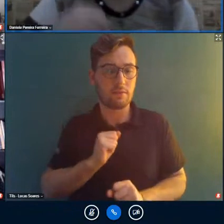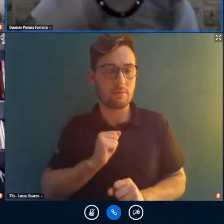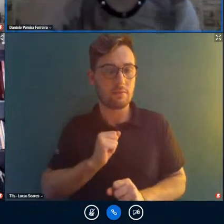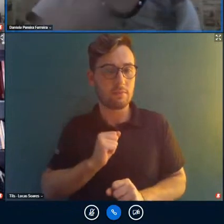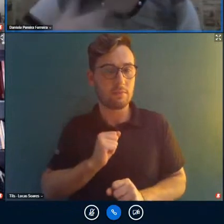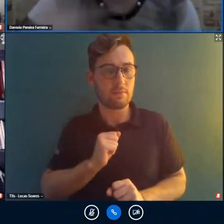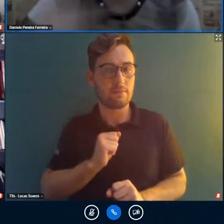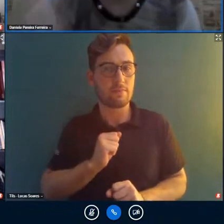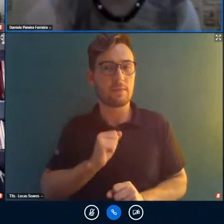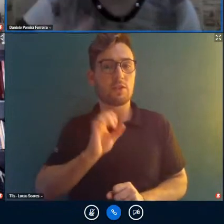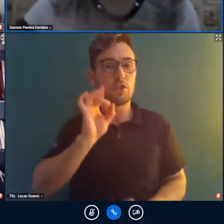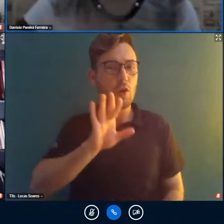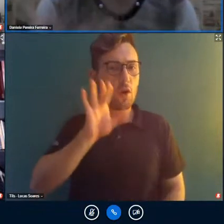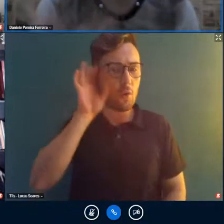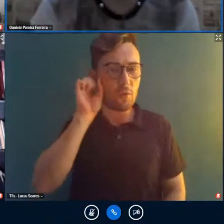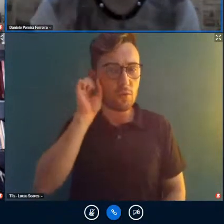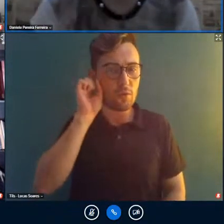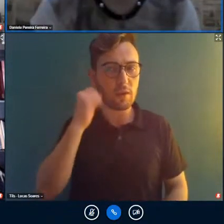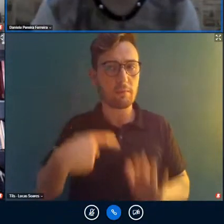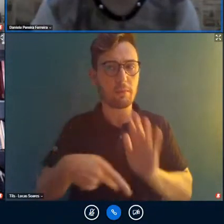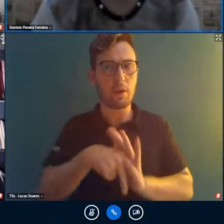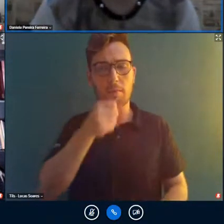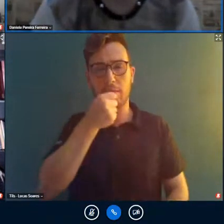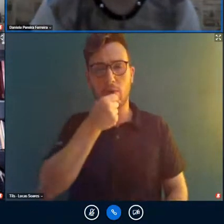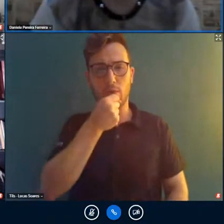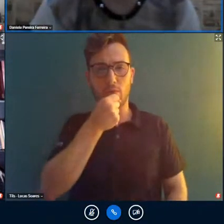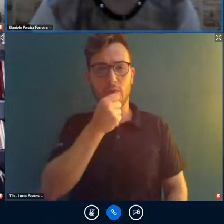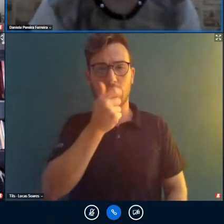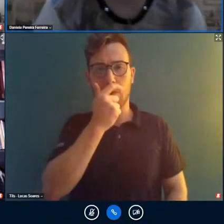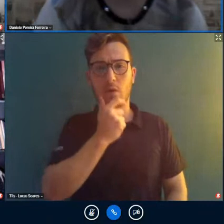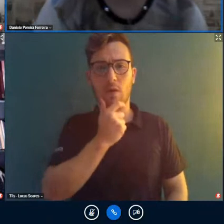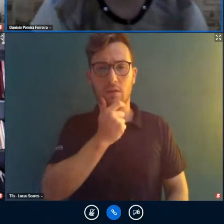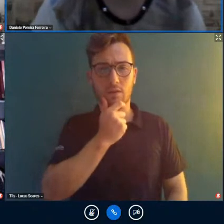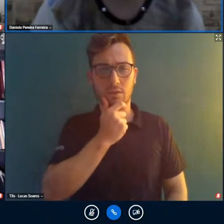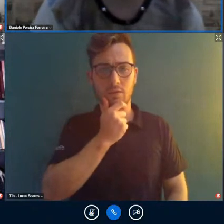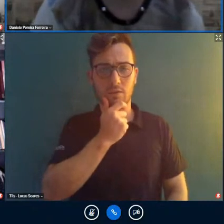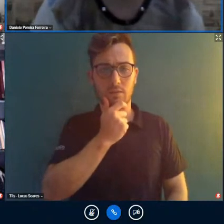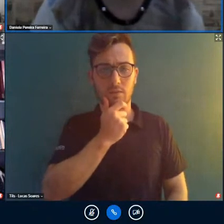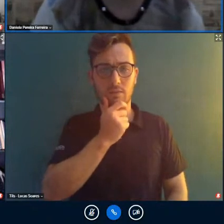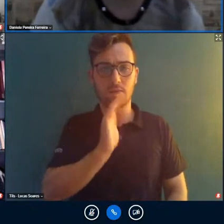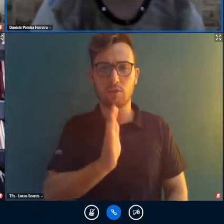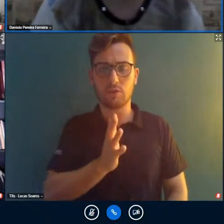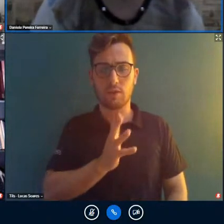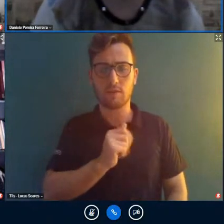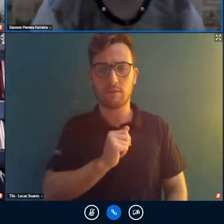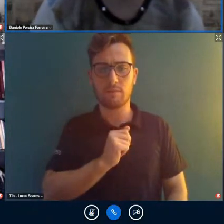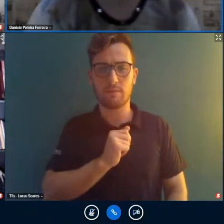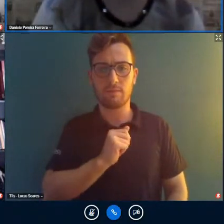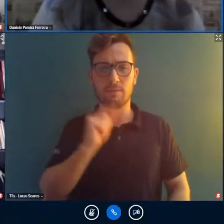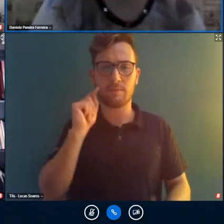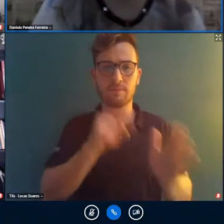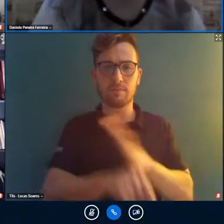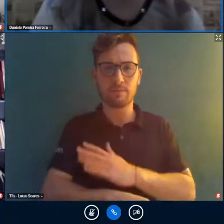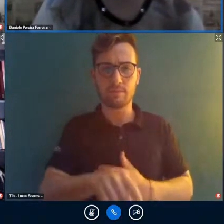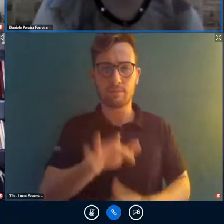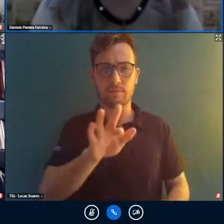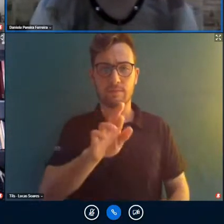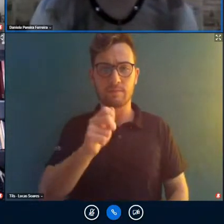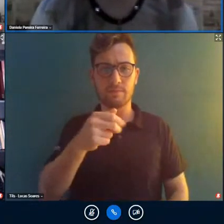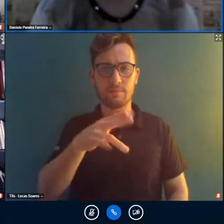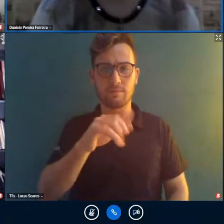pelo menos ouvir pelo microfone mesmo. Acho que não sabia. Quanto à pergunta da professora